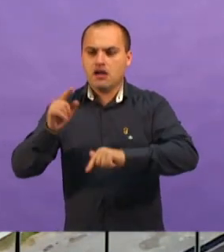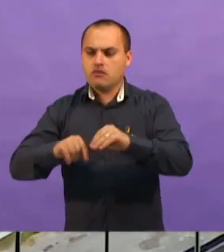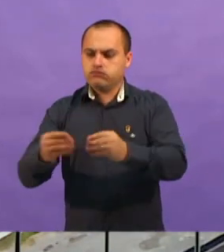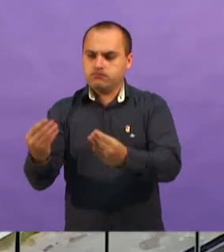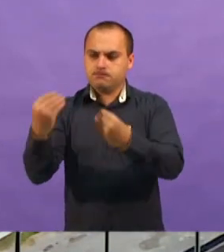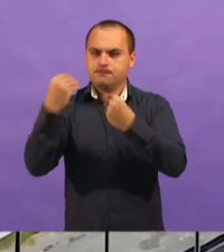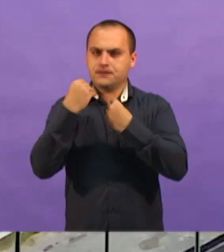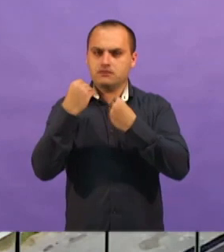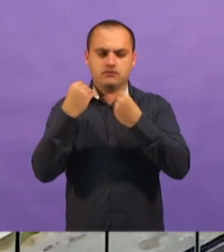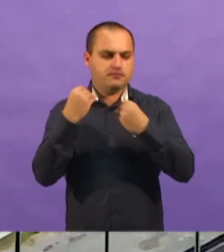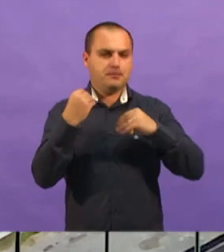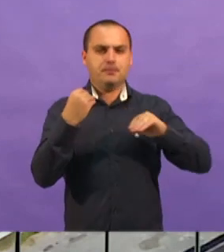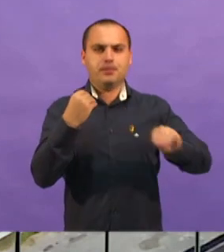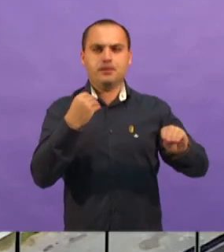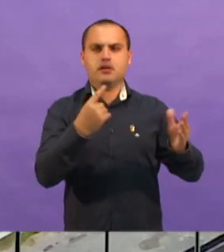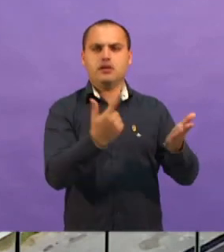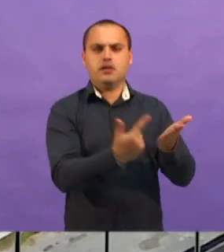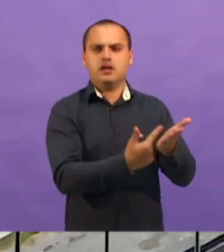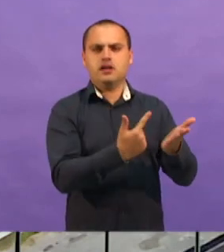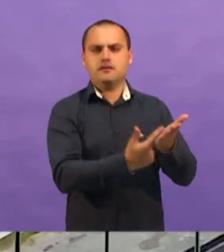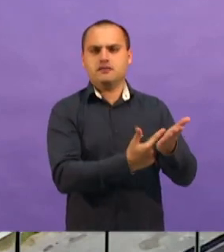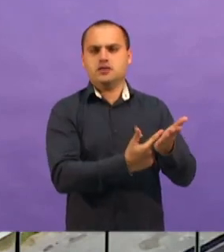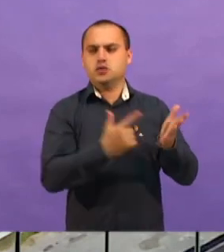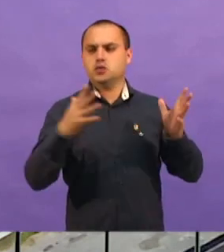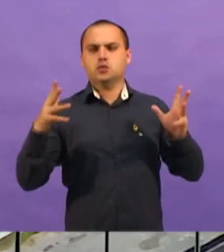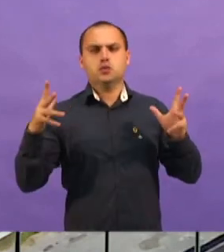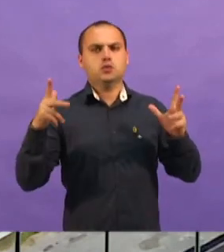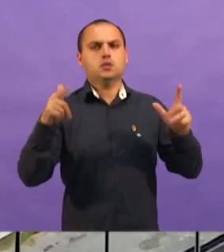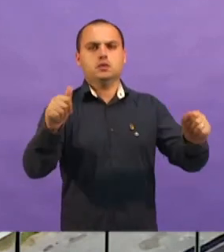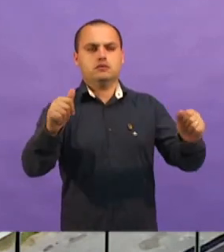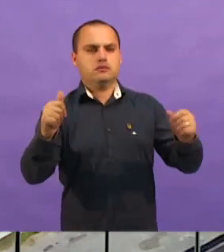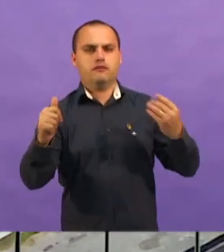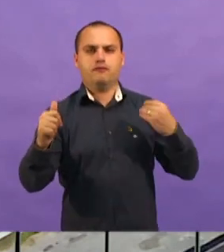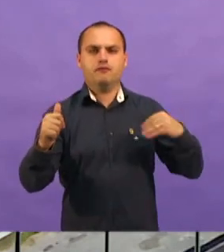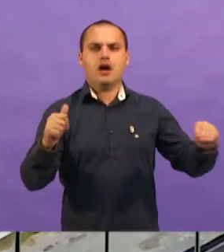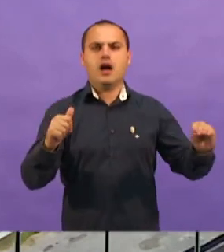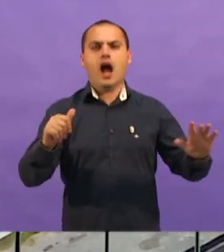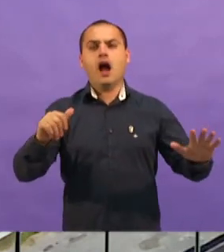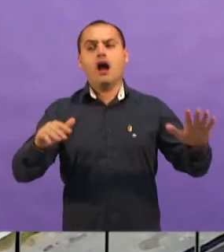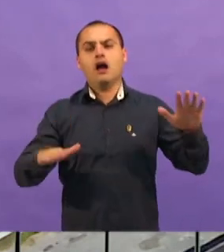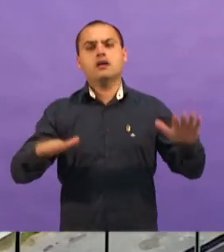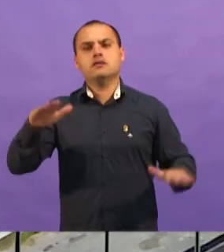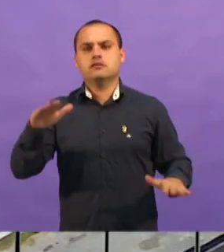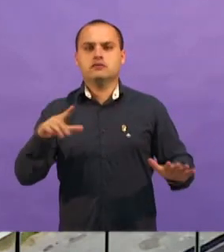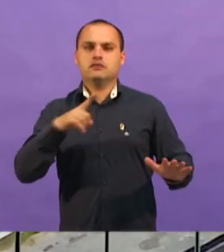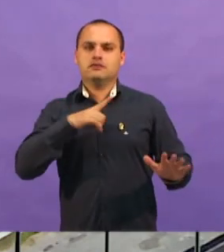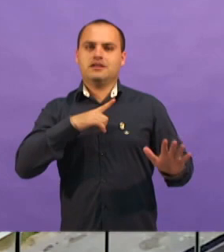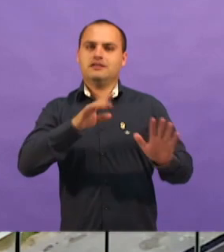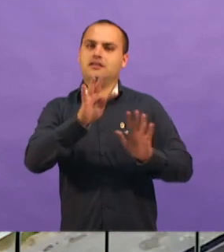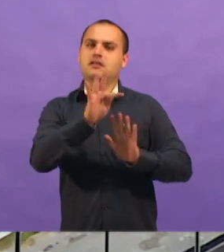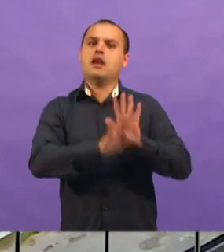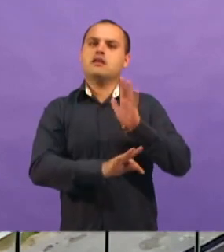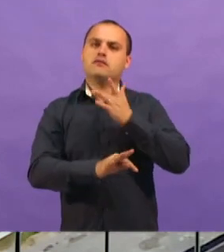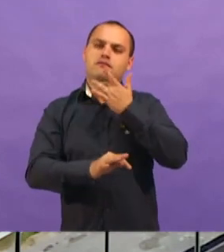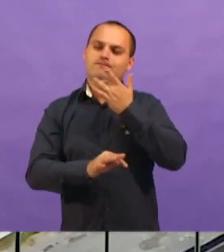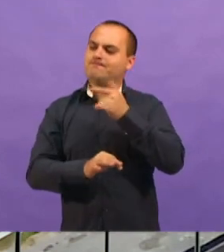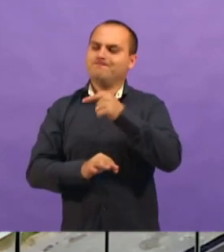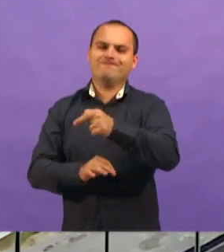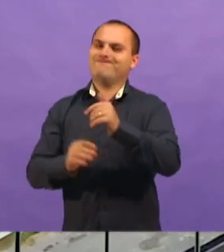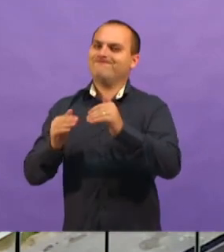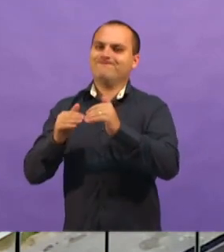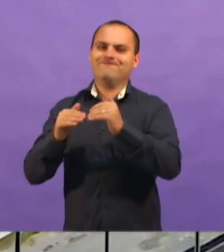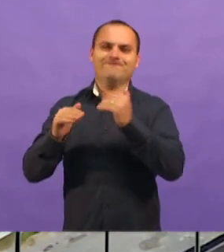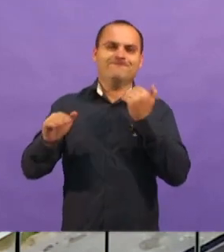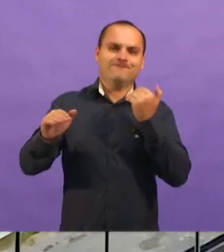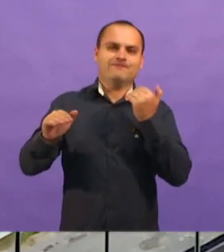né? Não tem como arrumar. Embora o edital não diga em nenhum momento que a